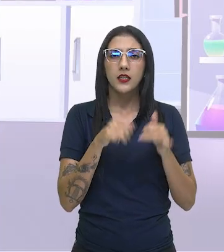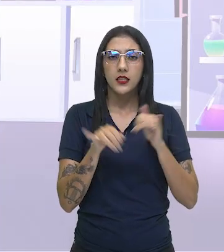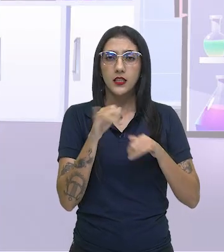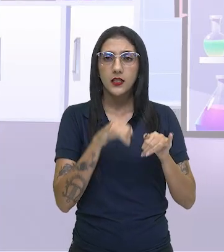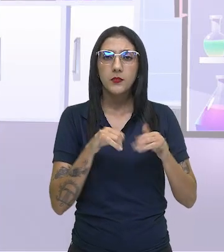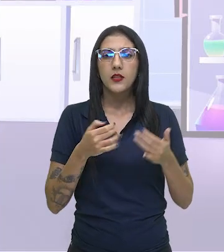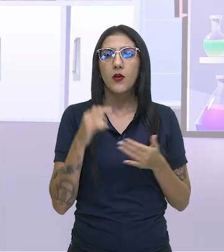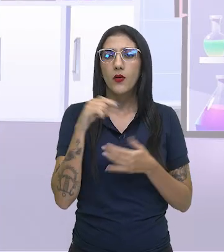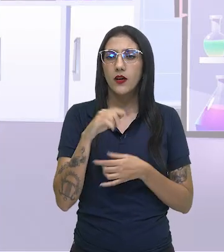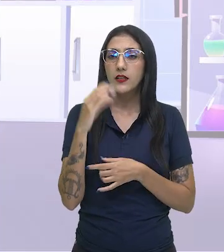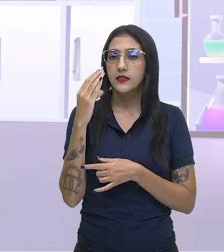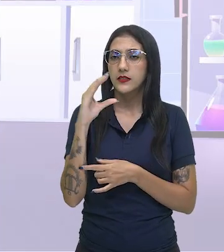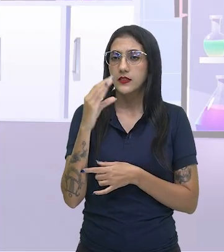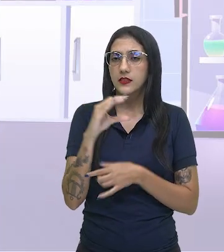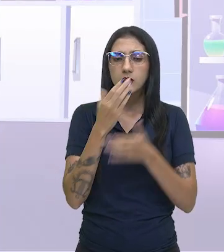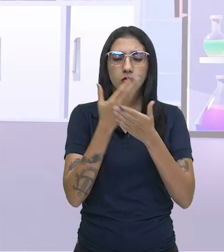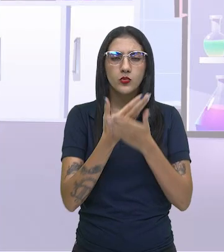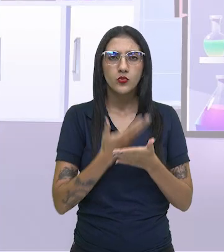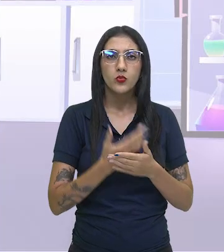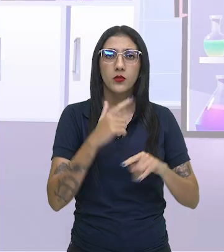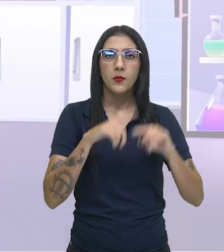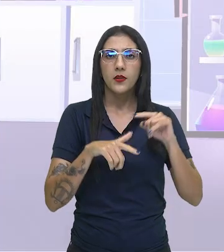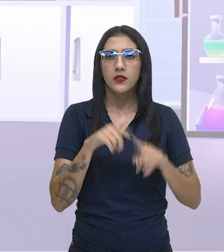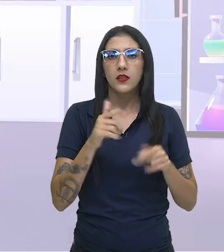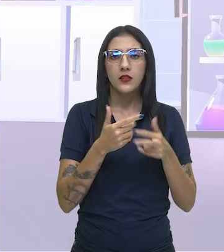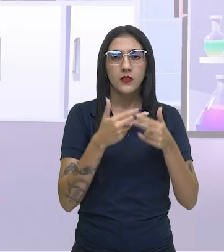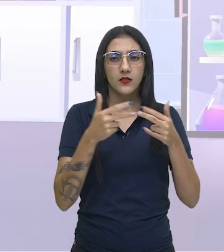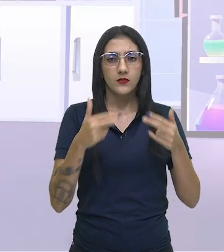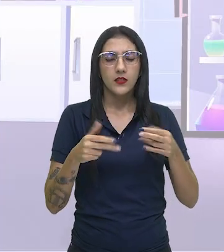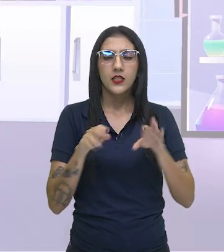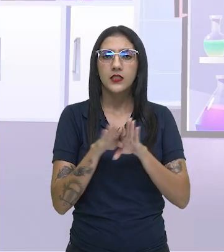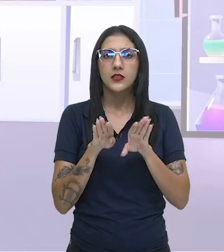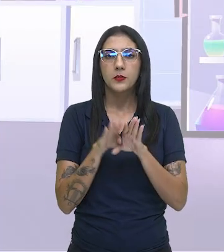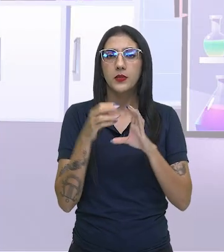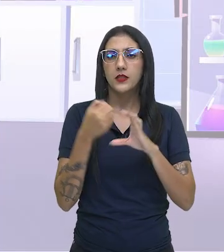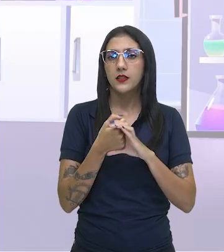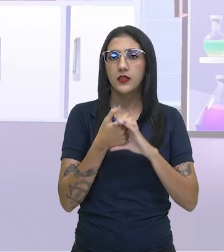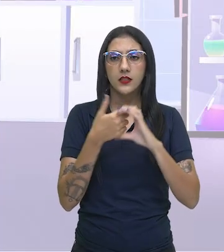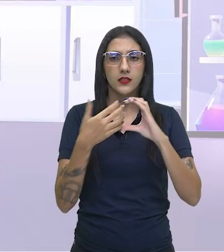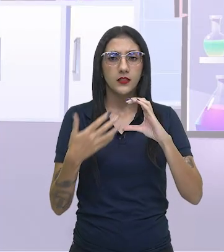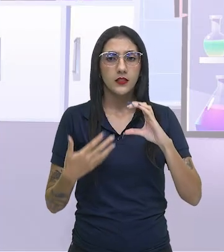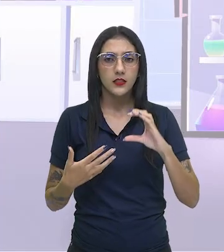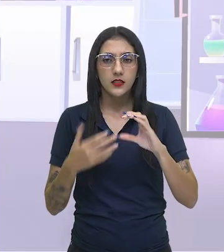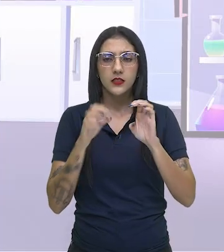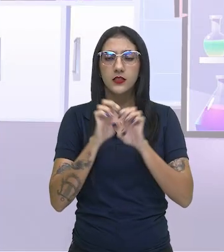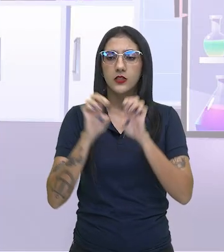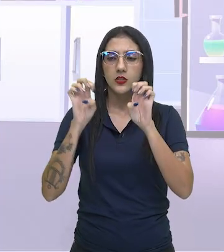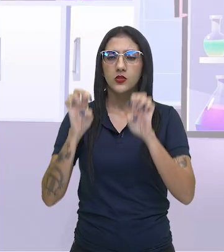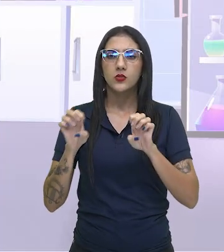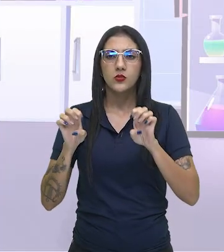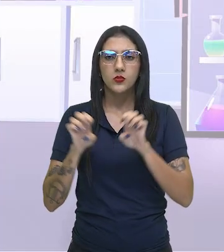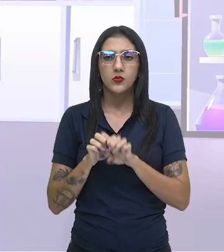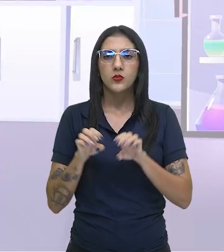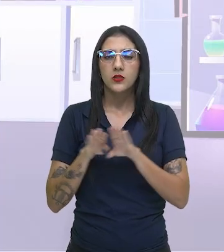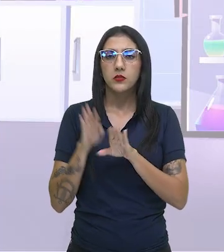ciência que vai estudar a matéria, as suas propriedades, estruturas